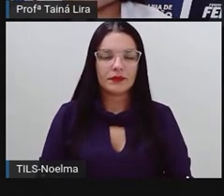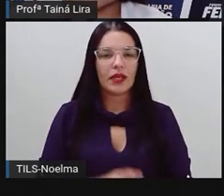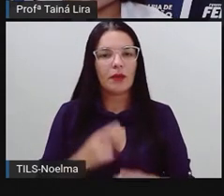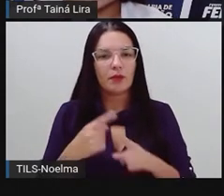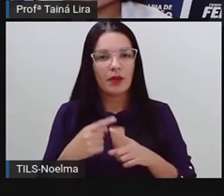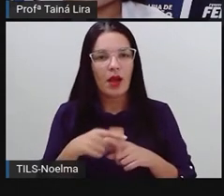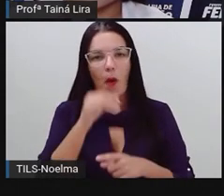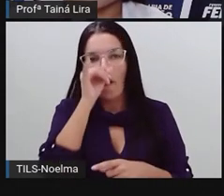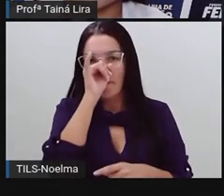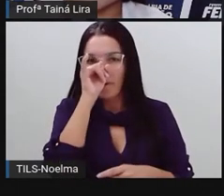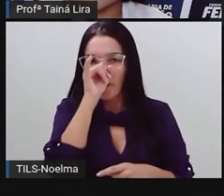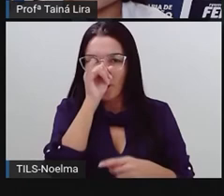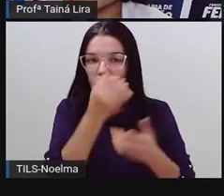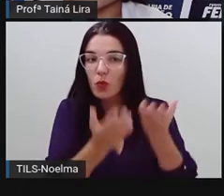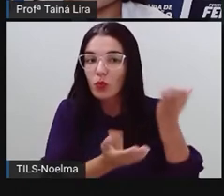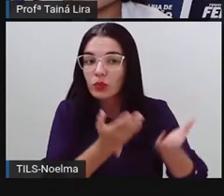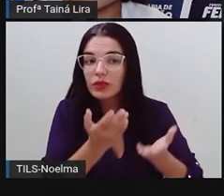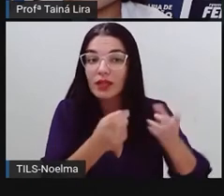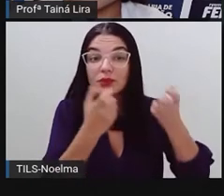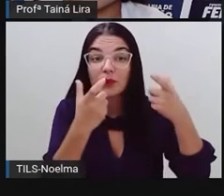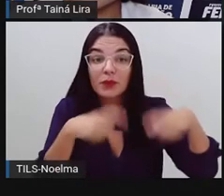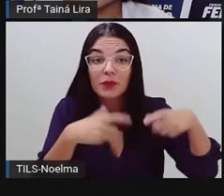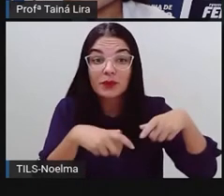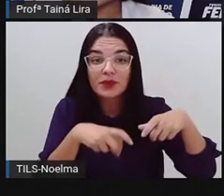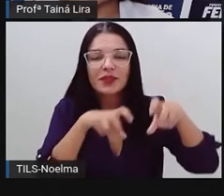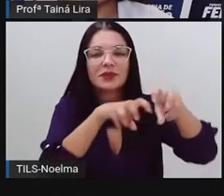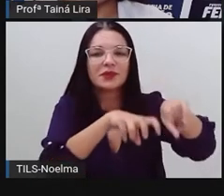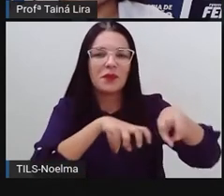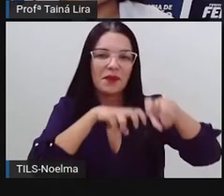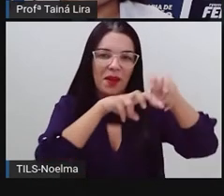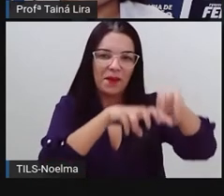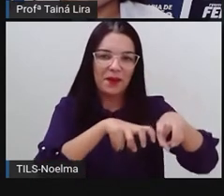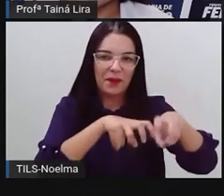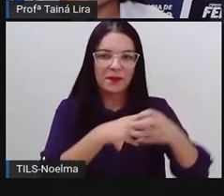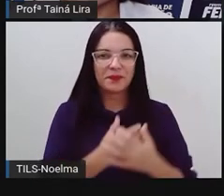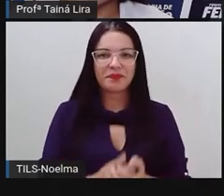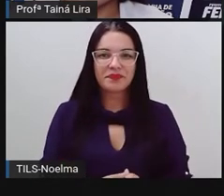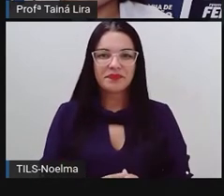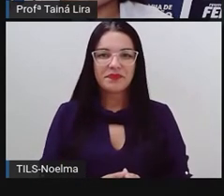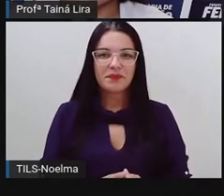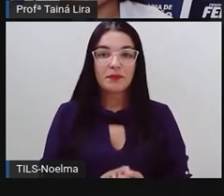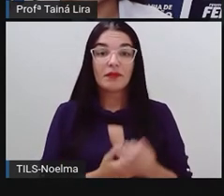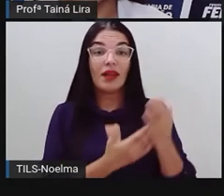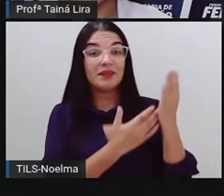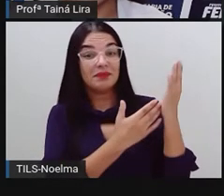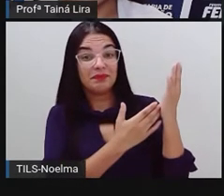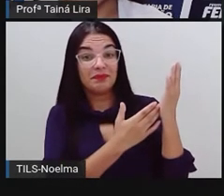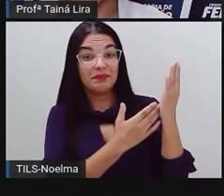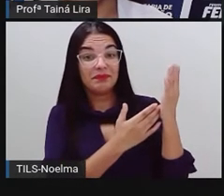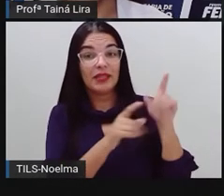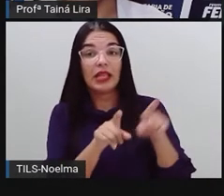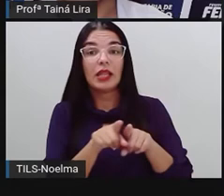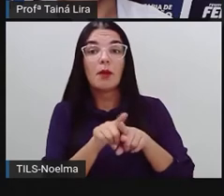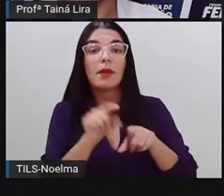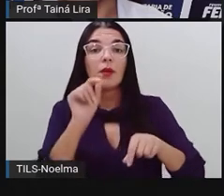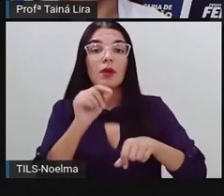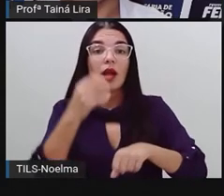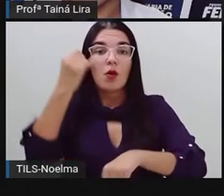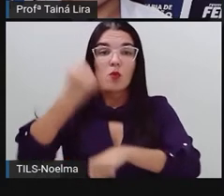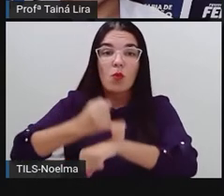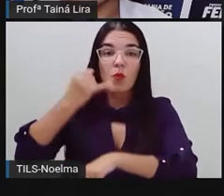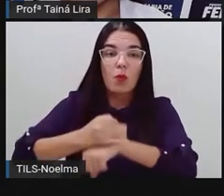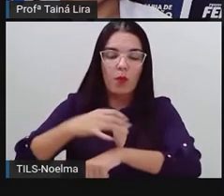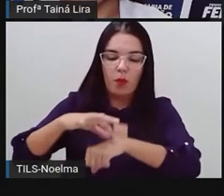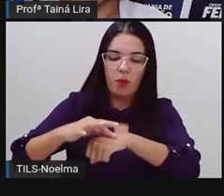criado lá na zona rural aqui ó já aqui trabalhando com couro couro também